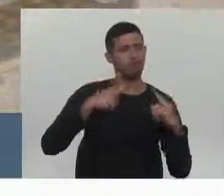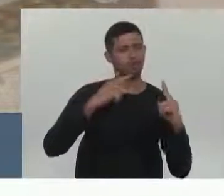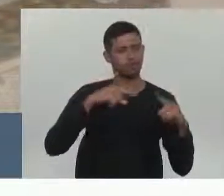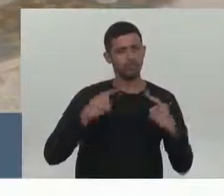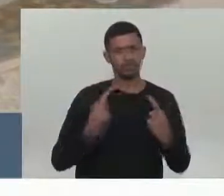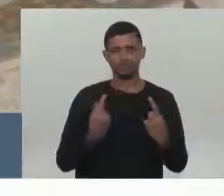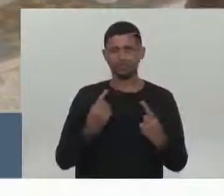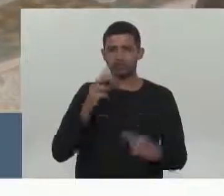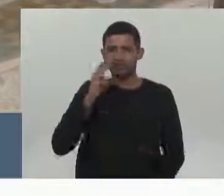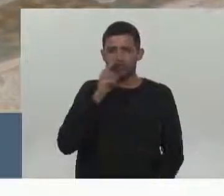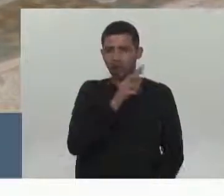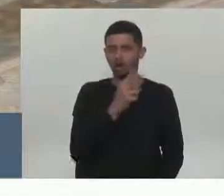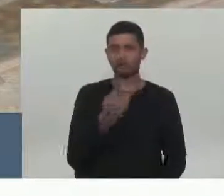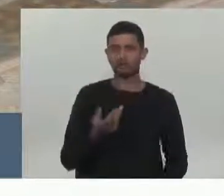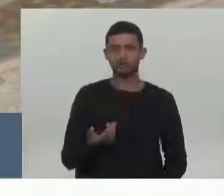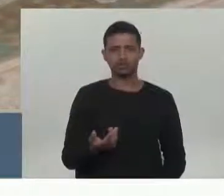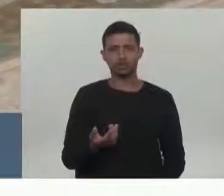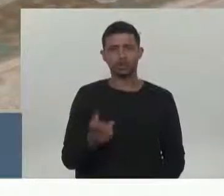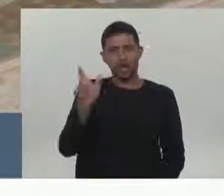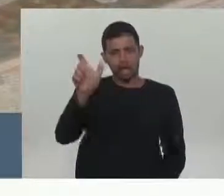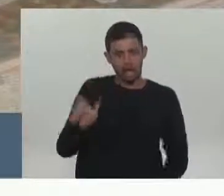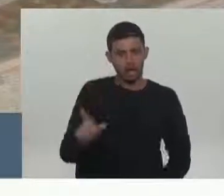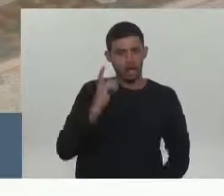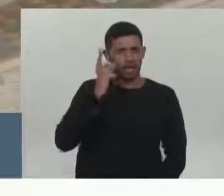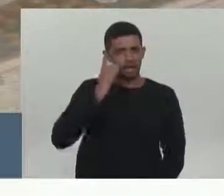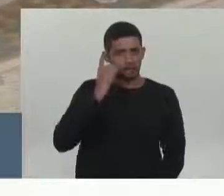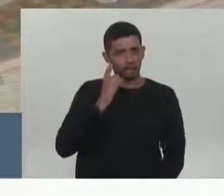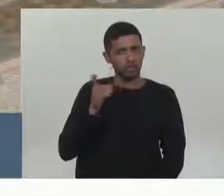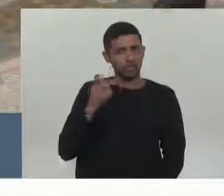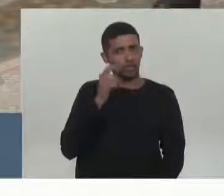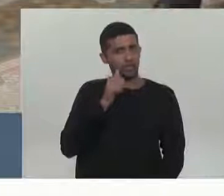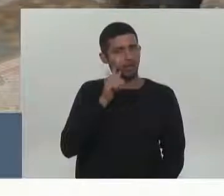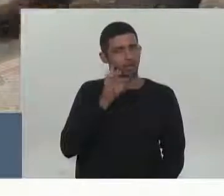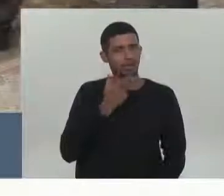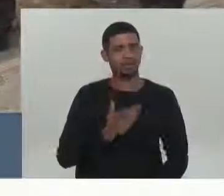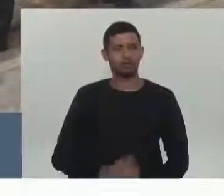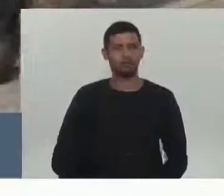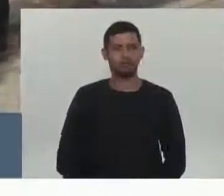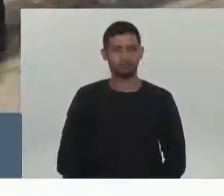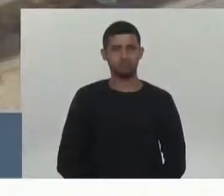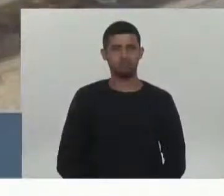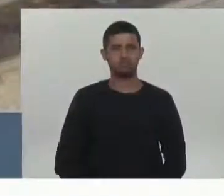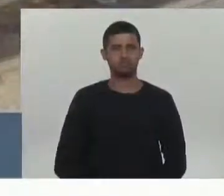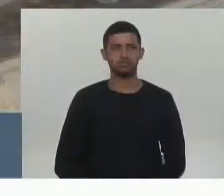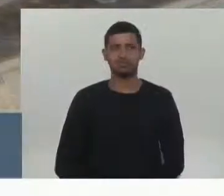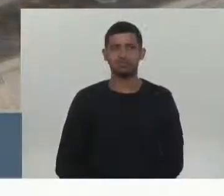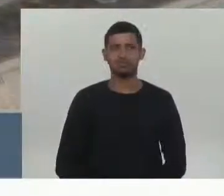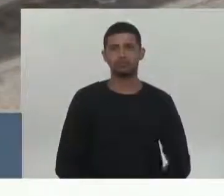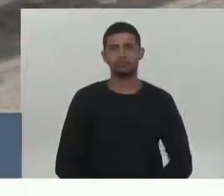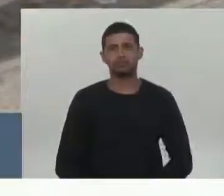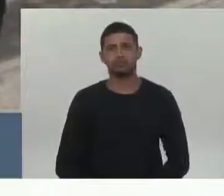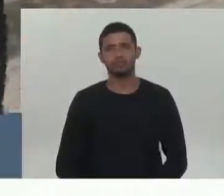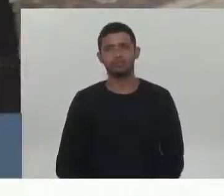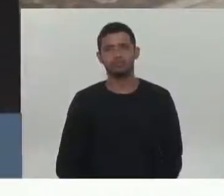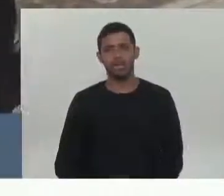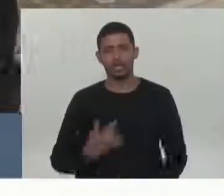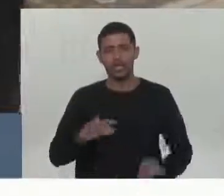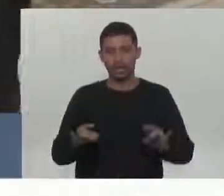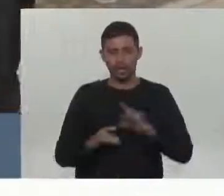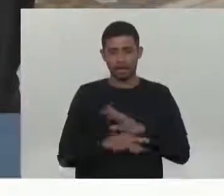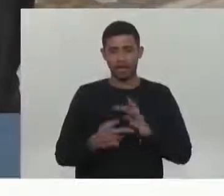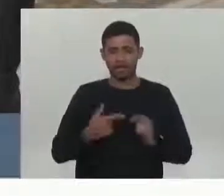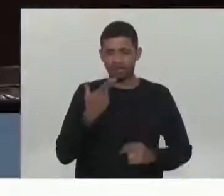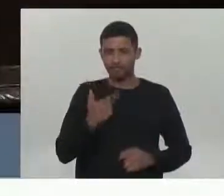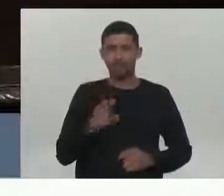foram perpetradas pela deputada que o antecedeu. E quero terminar dizendo, eu tenho aqui uma pessoa com quem eu me